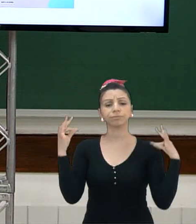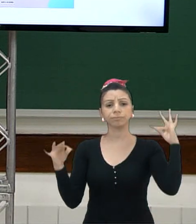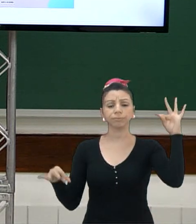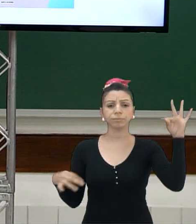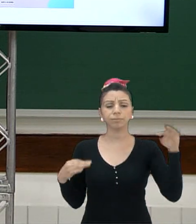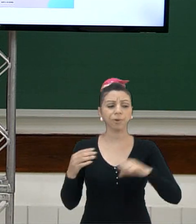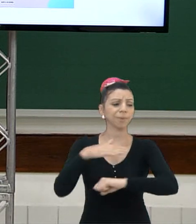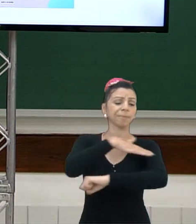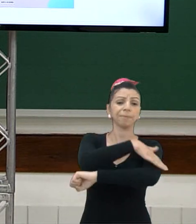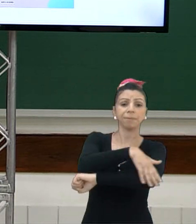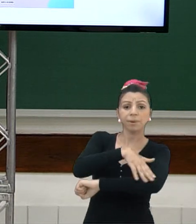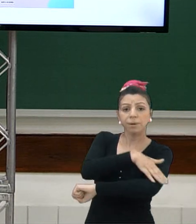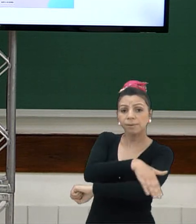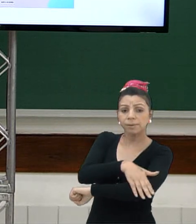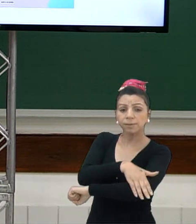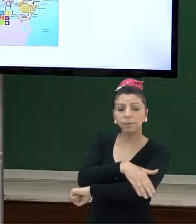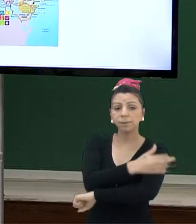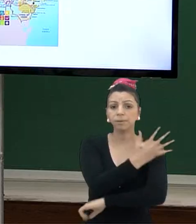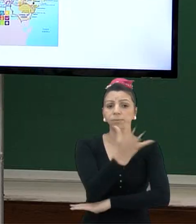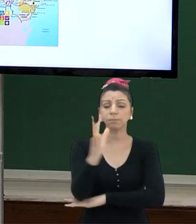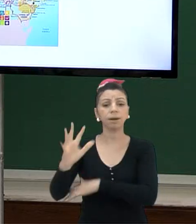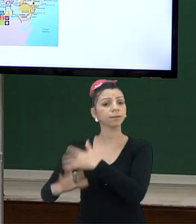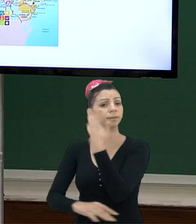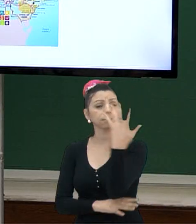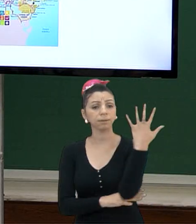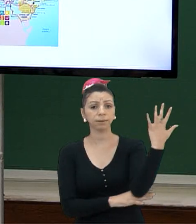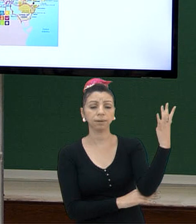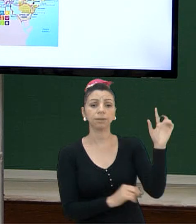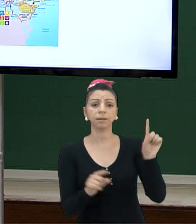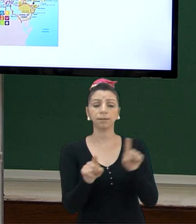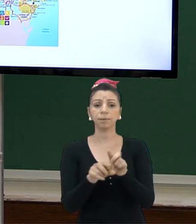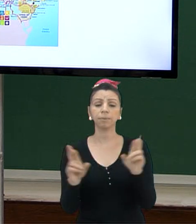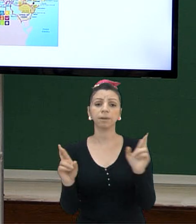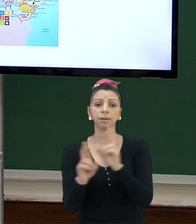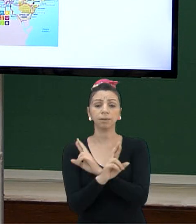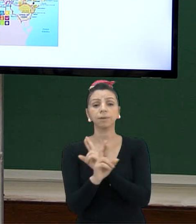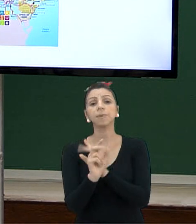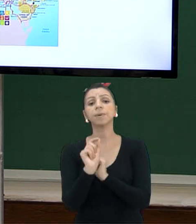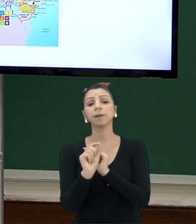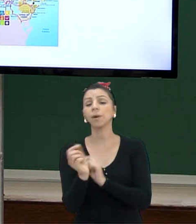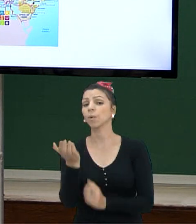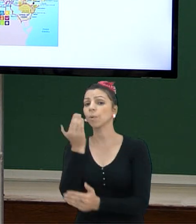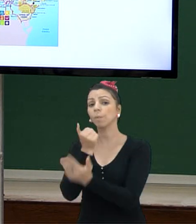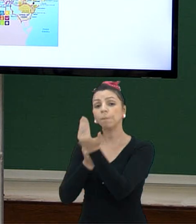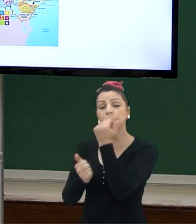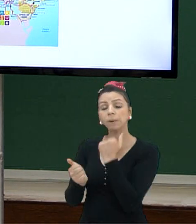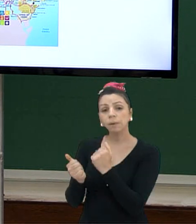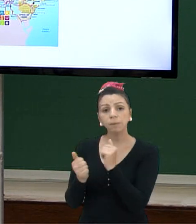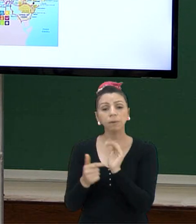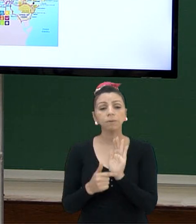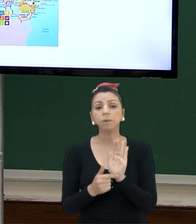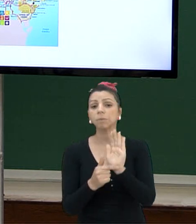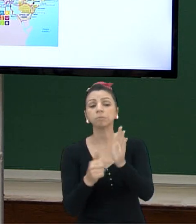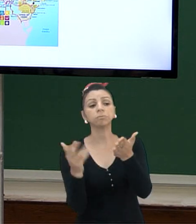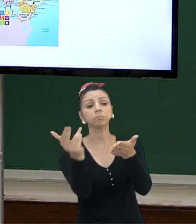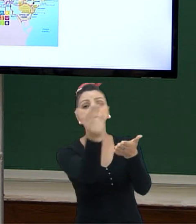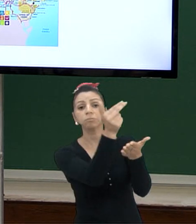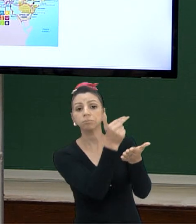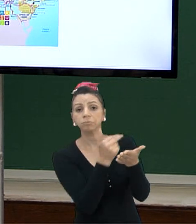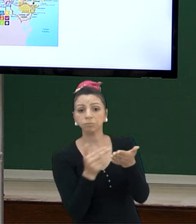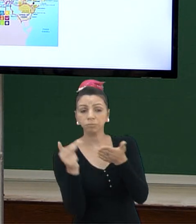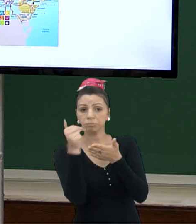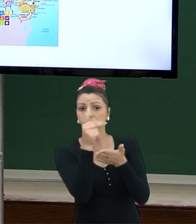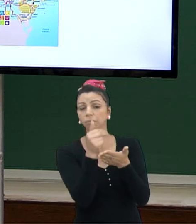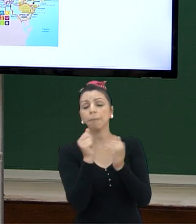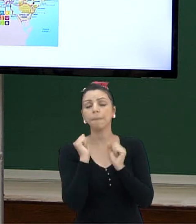um parque, ou desenhar alguma coisa relacionada à gastronomia que a sua cidade possa oferecer. Pode ser